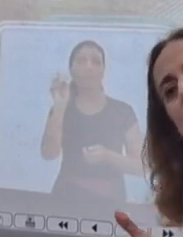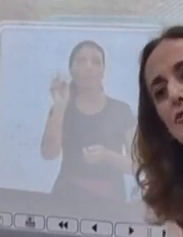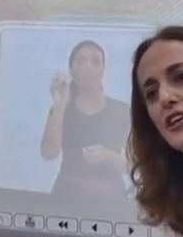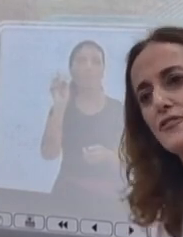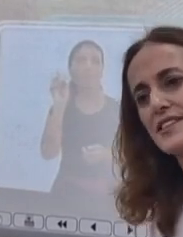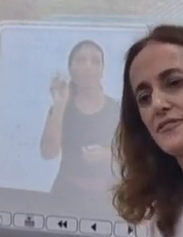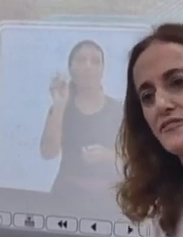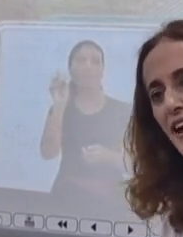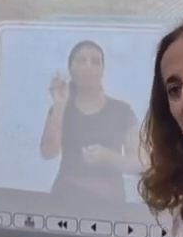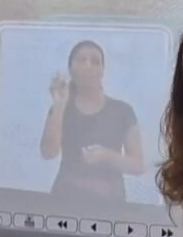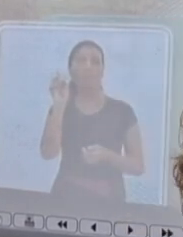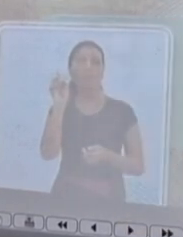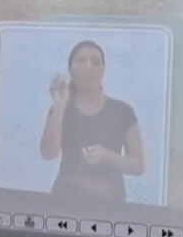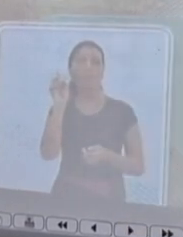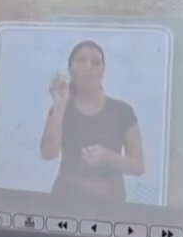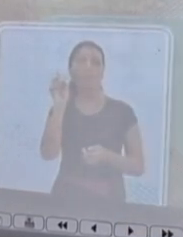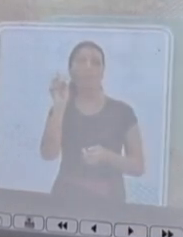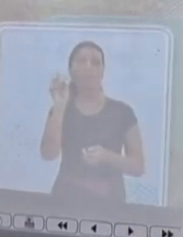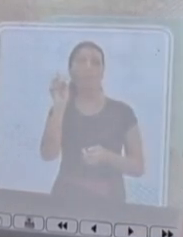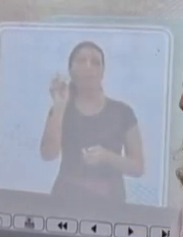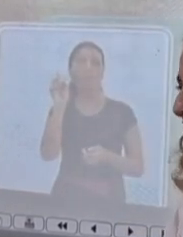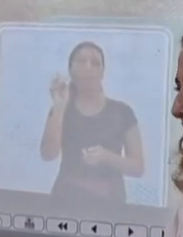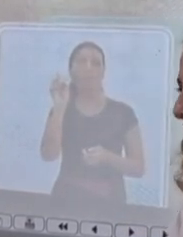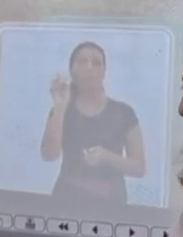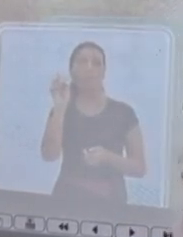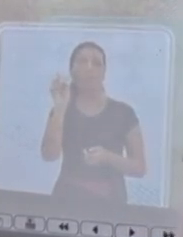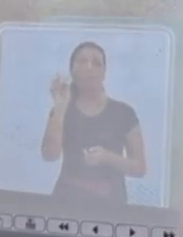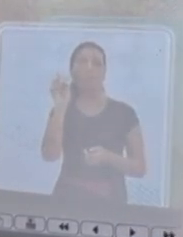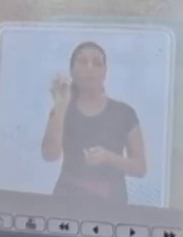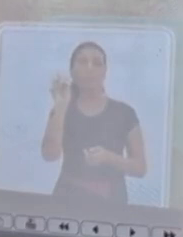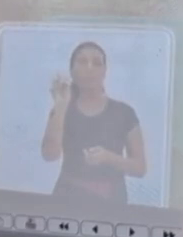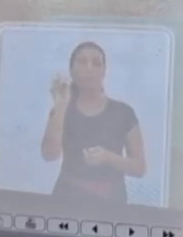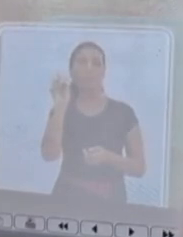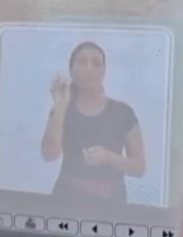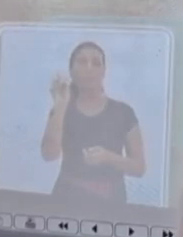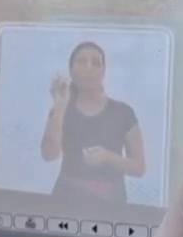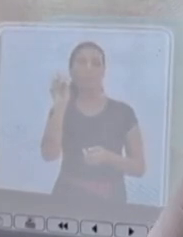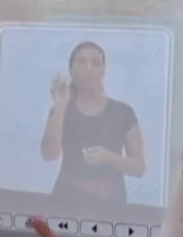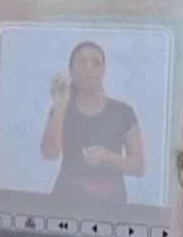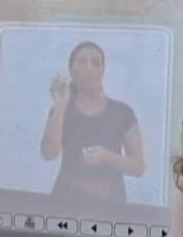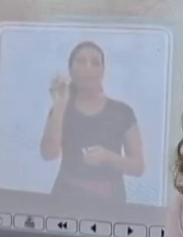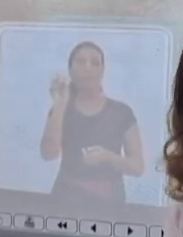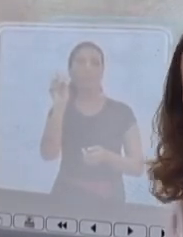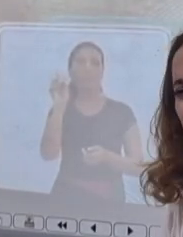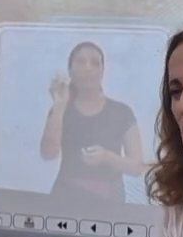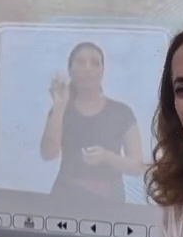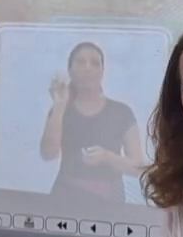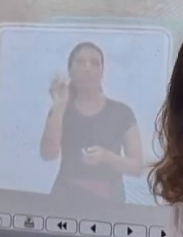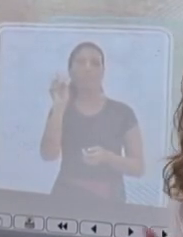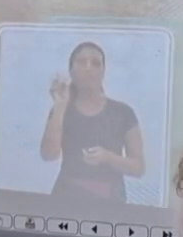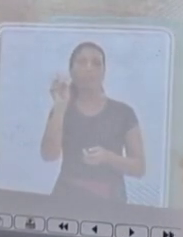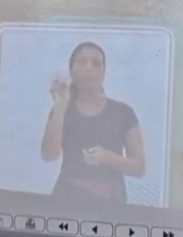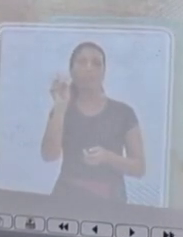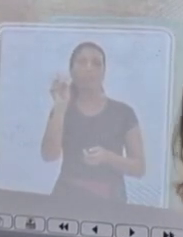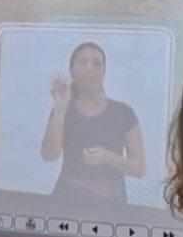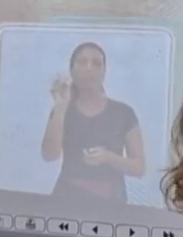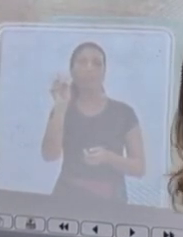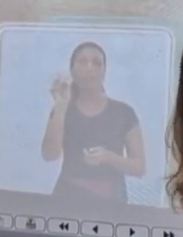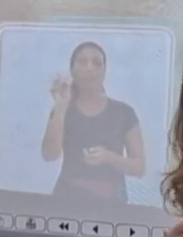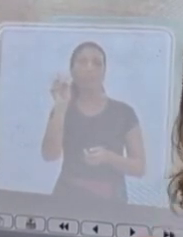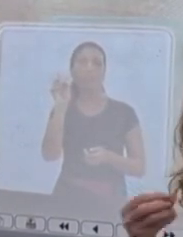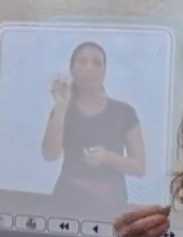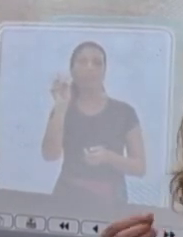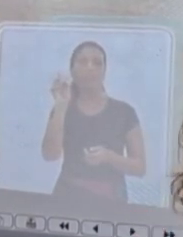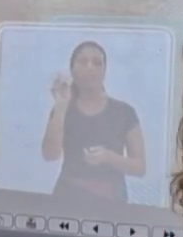tenho que querer ver o que você faz, eu fiquei apavorada daqui. Como assim, gente? Eu sou igual a todo mundo, isso é melhor para o trabalho. É